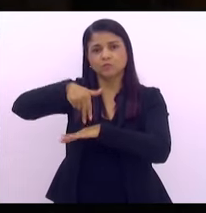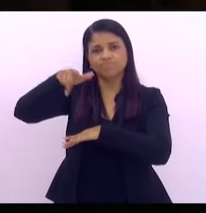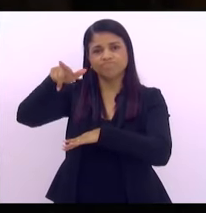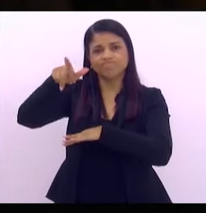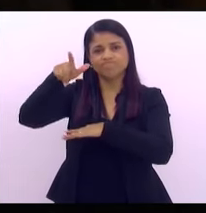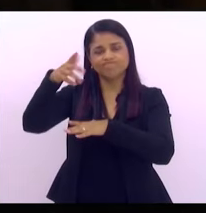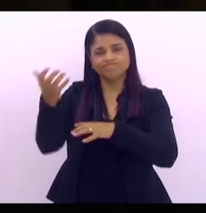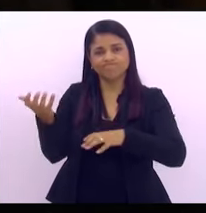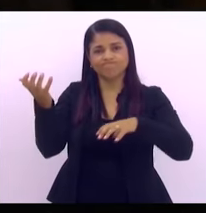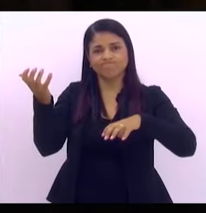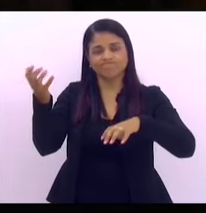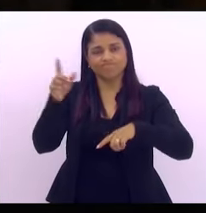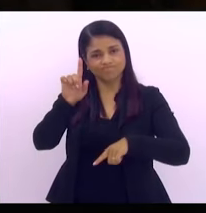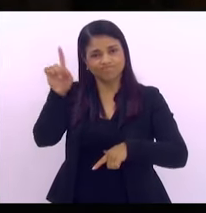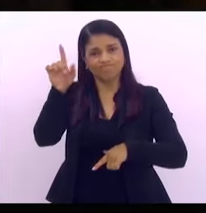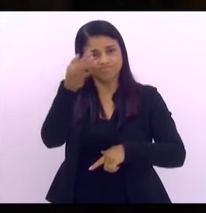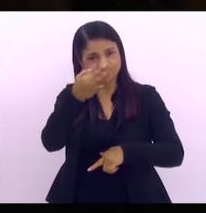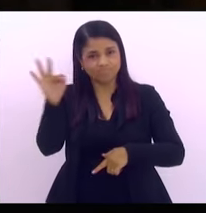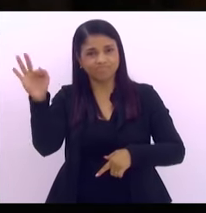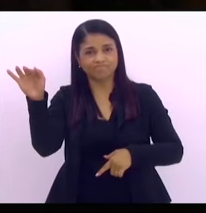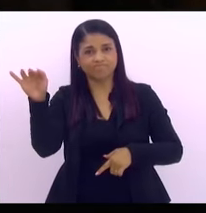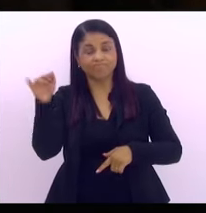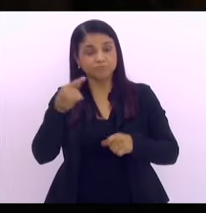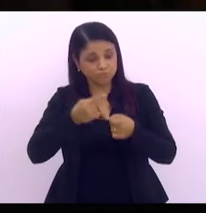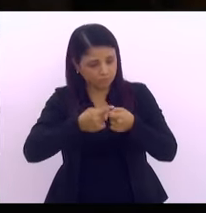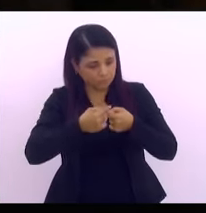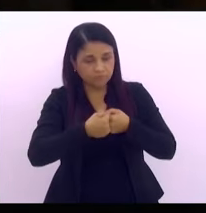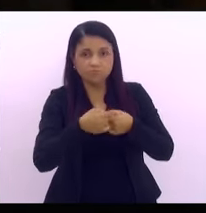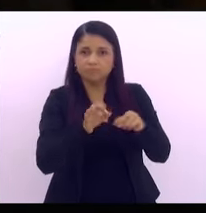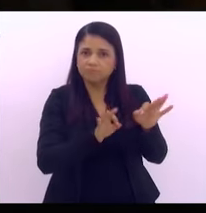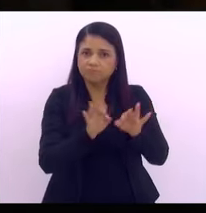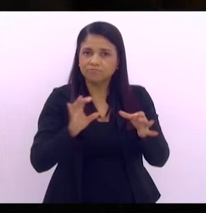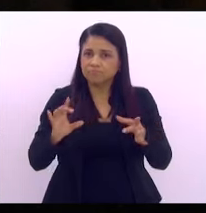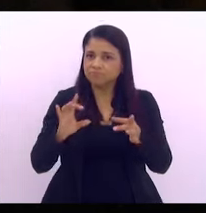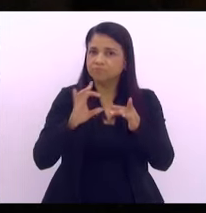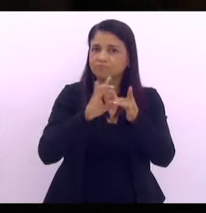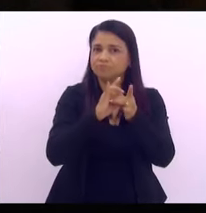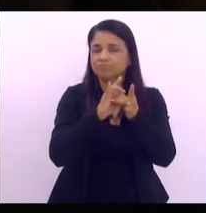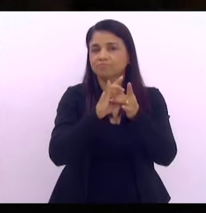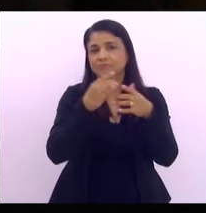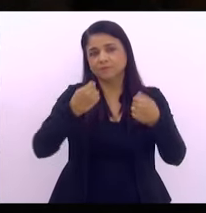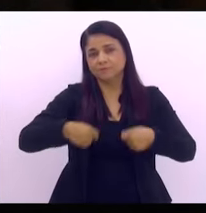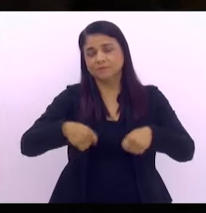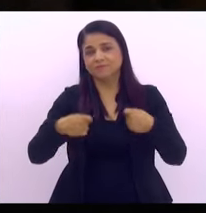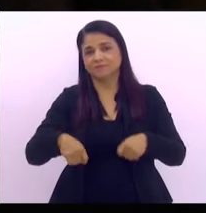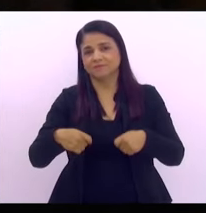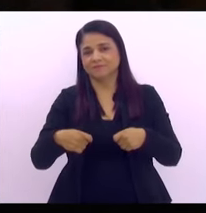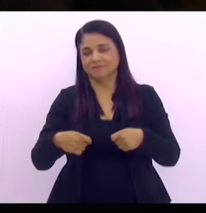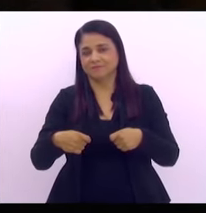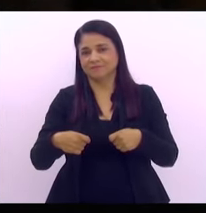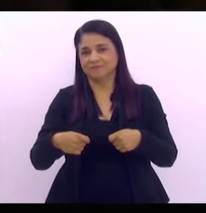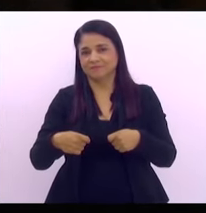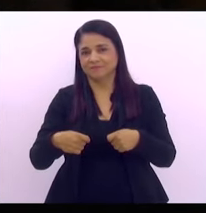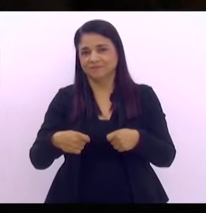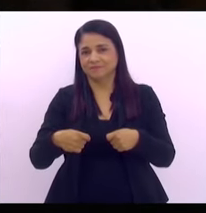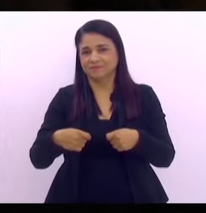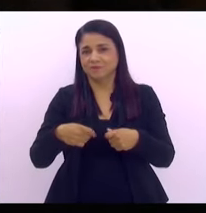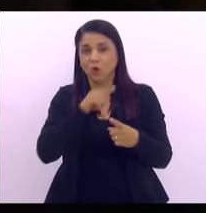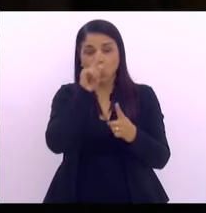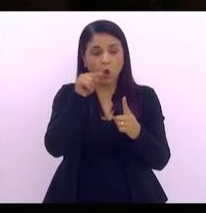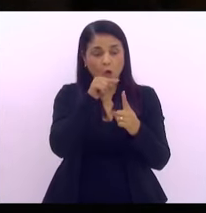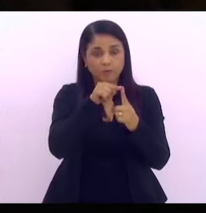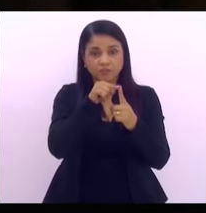for possível, com os municípios, com o objetivo central da